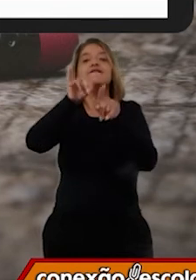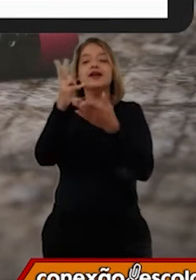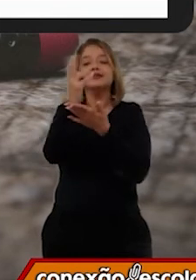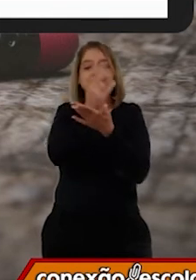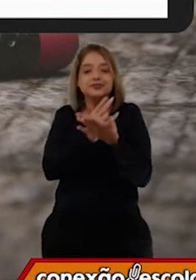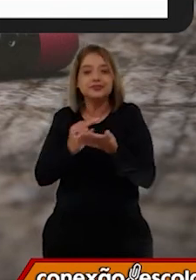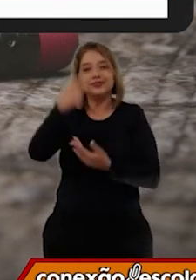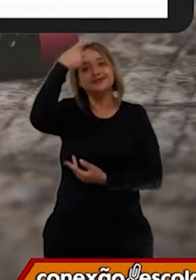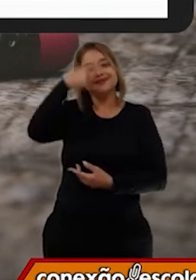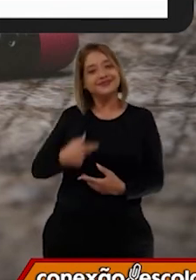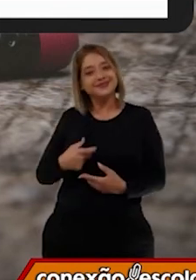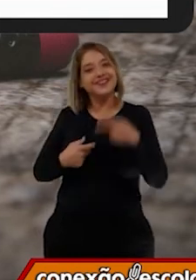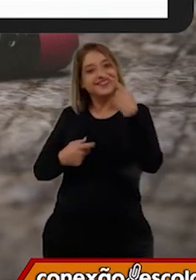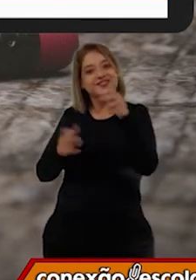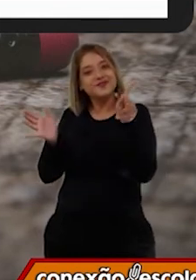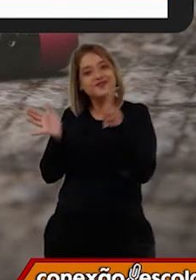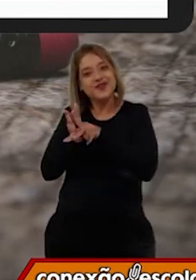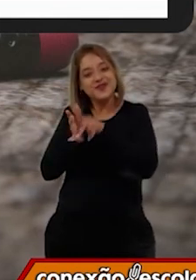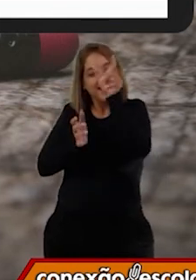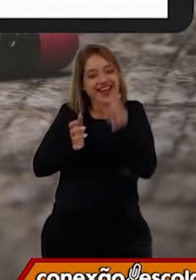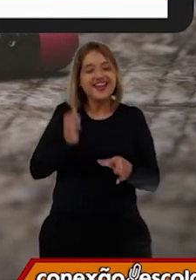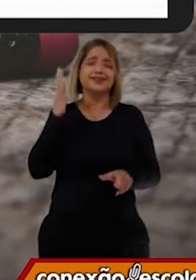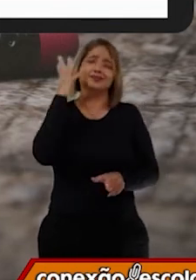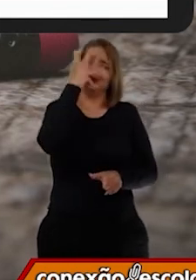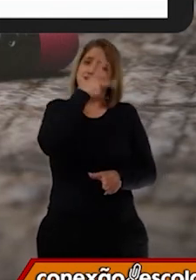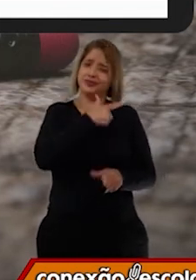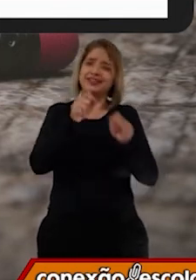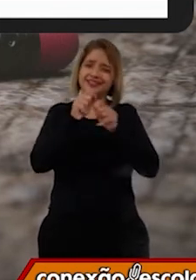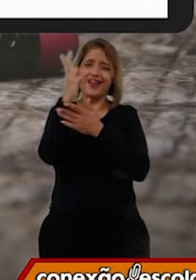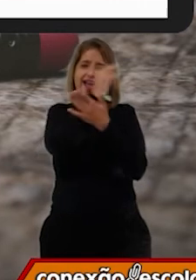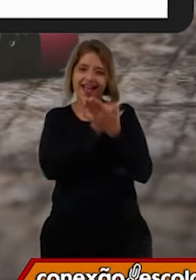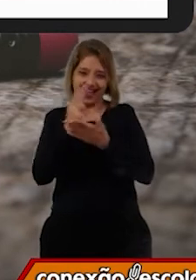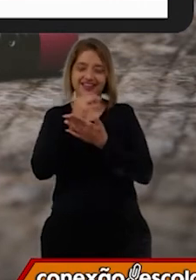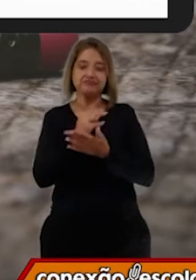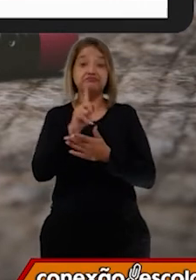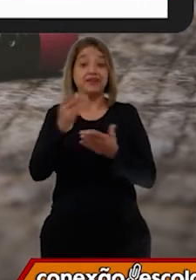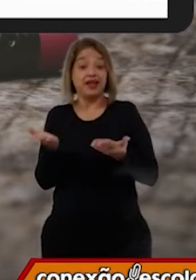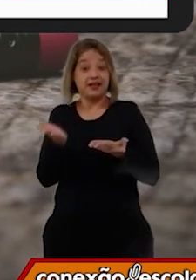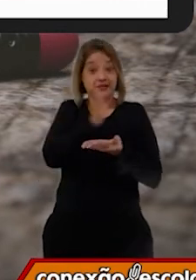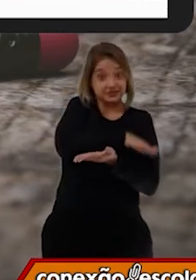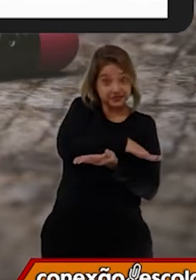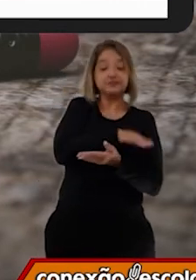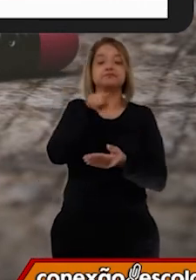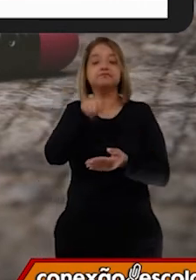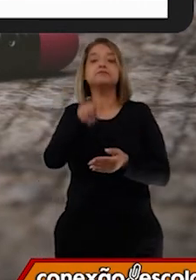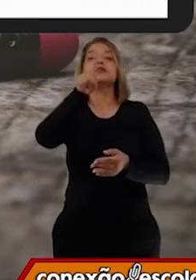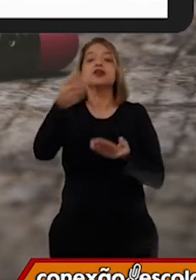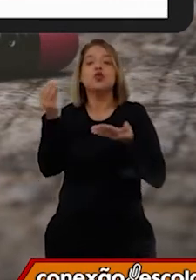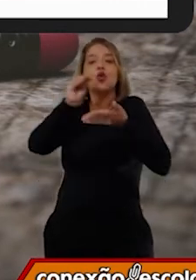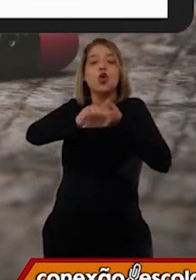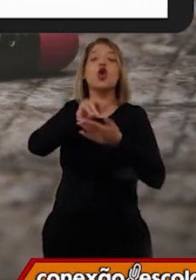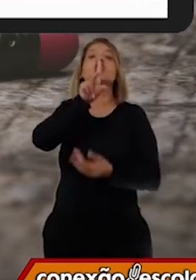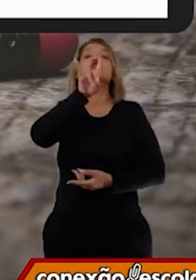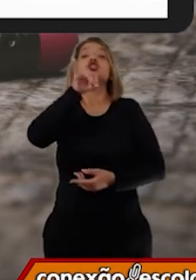você também, tá? Para ficar um livro bem bonito. Na outra folha, você vai colocar a data do seu aniversário. Aí